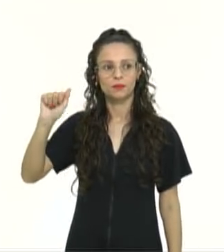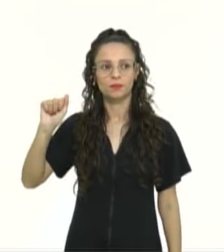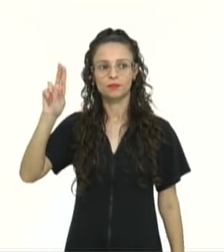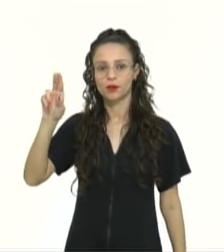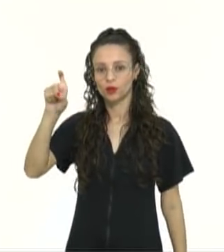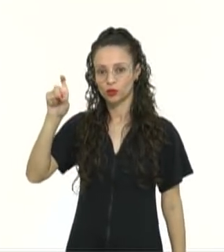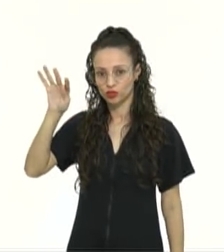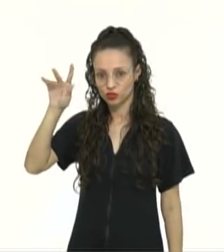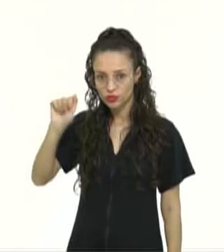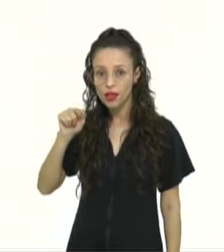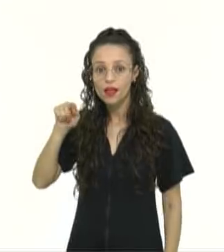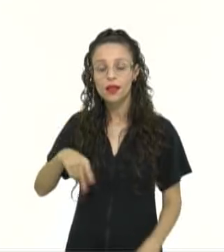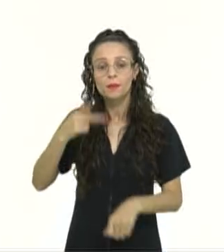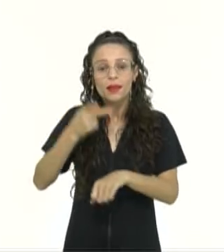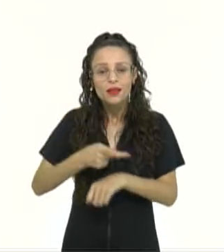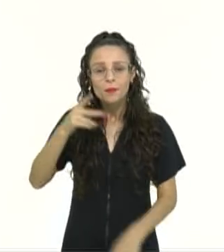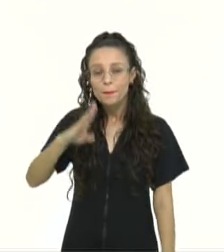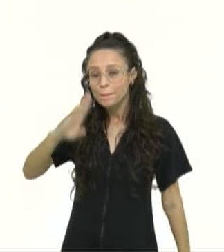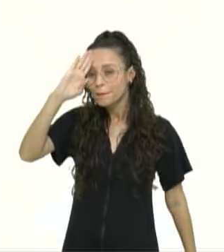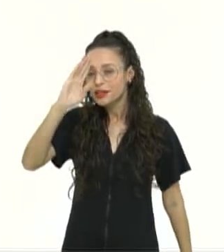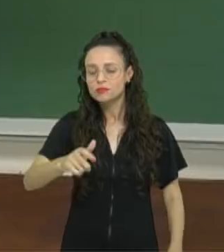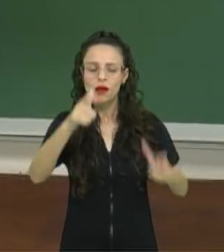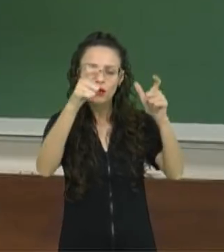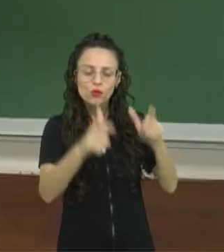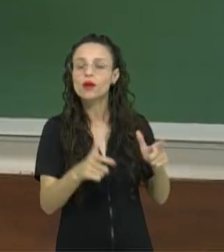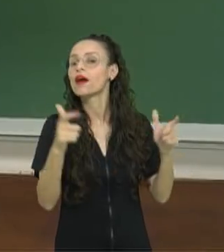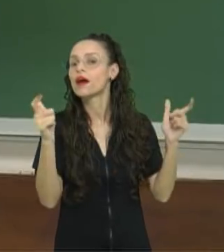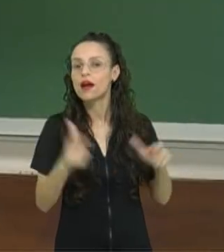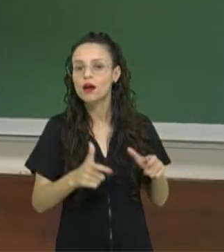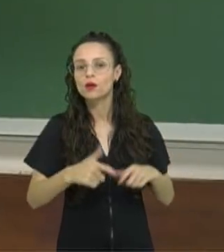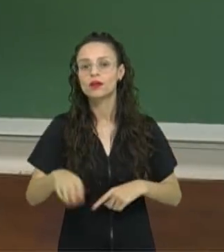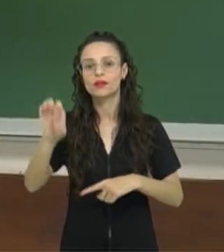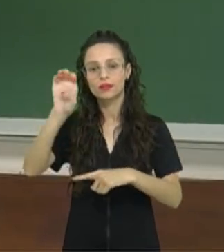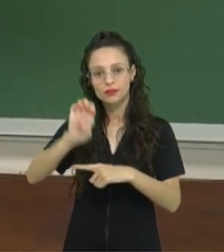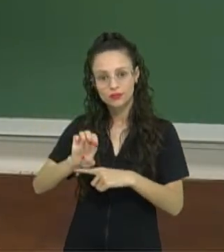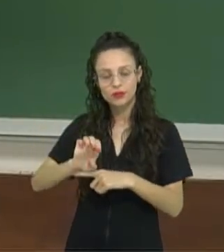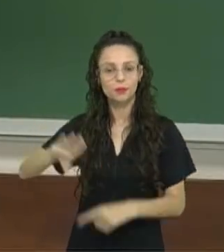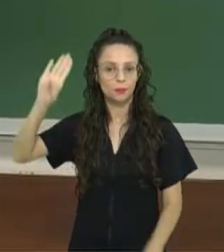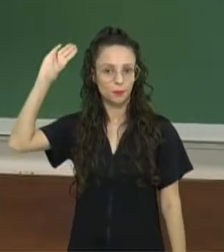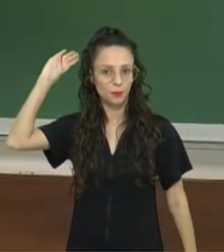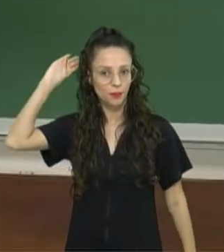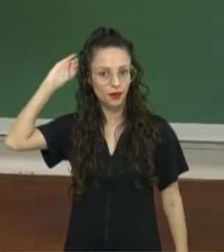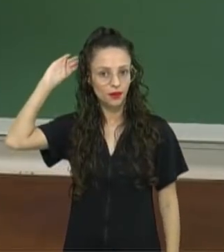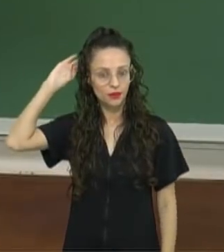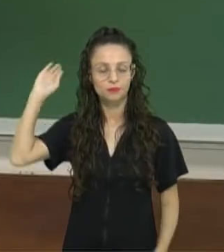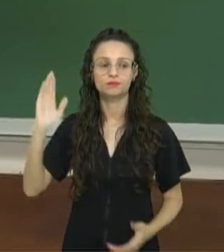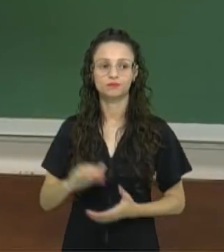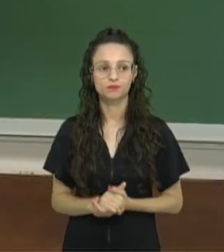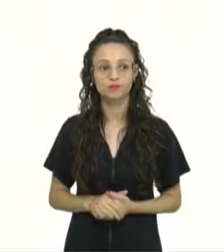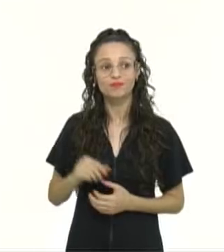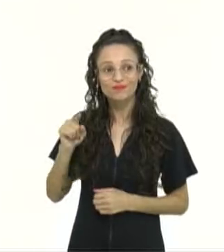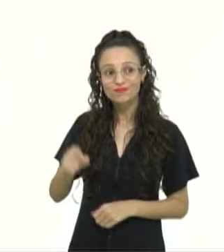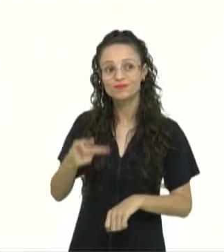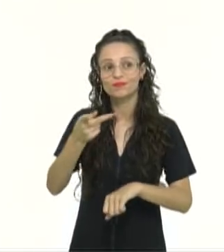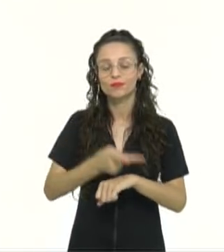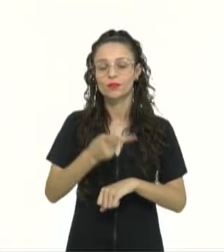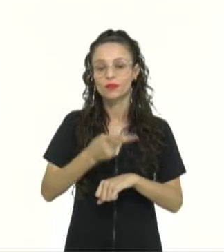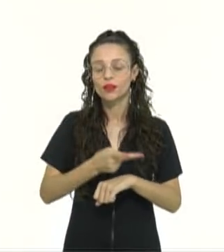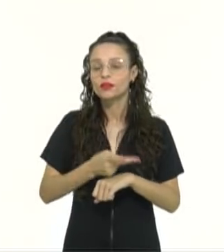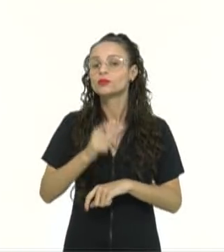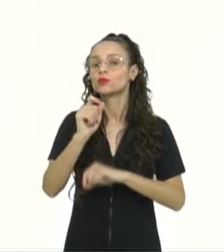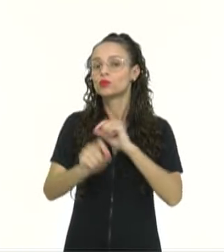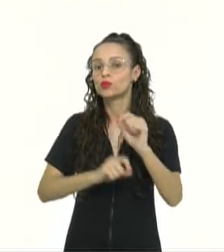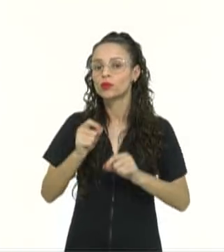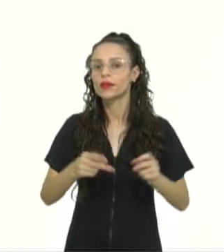bauxita. A sua principal jazida encontra-se no estado do Pará. A bauxita é o minério da qual